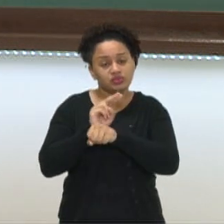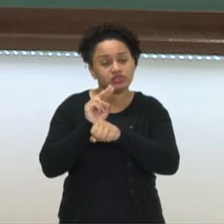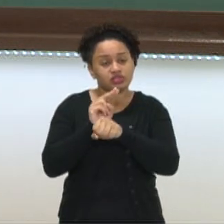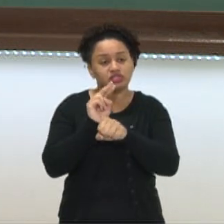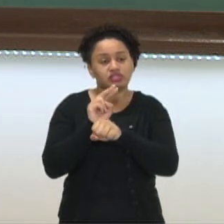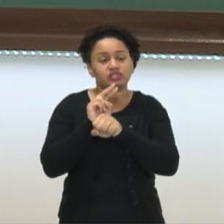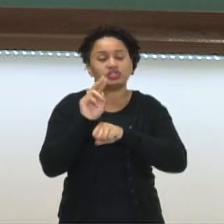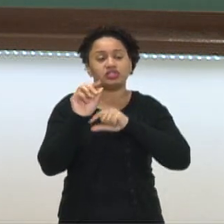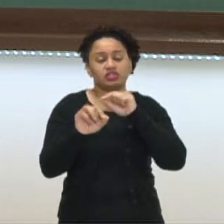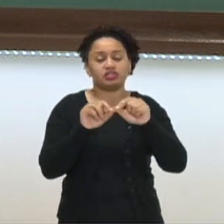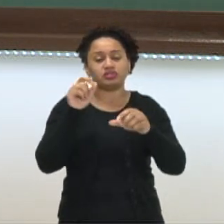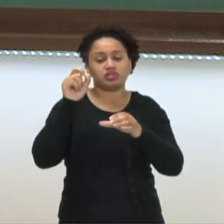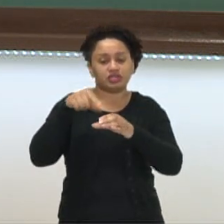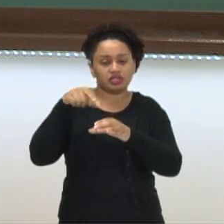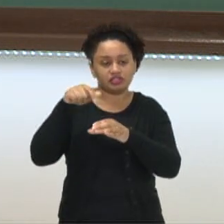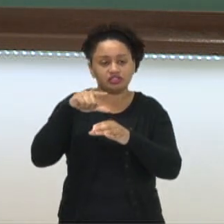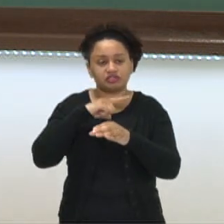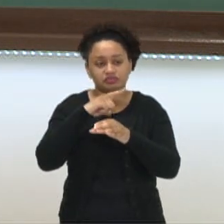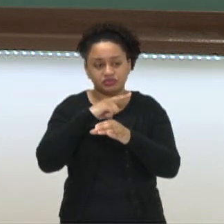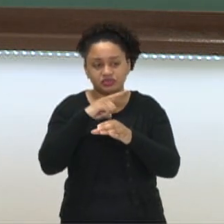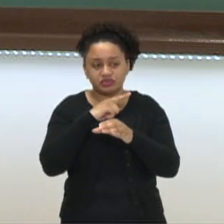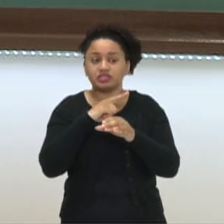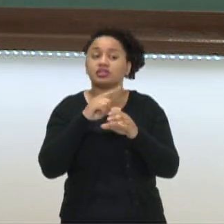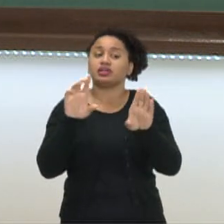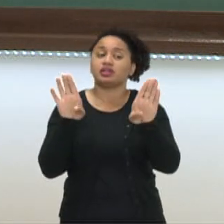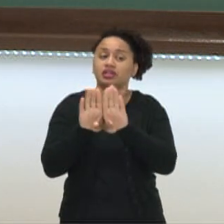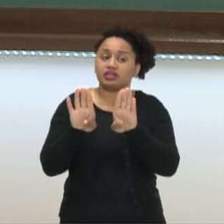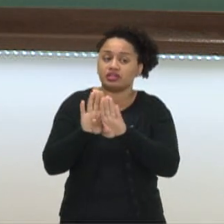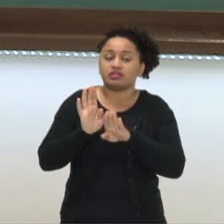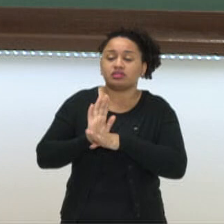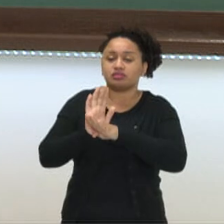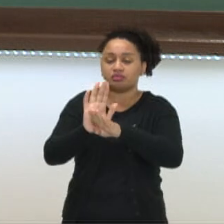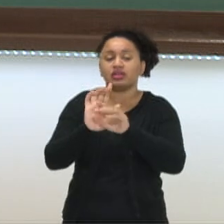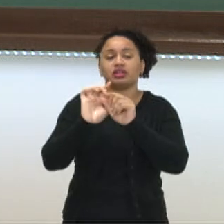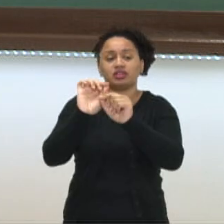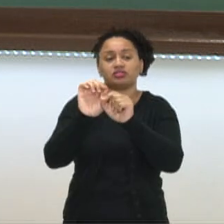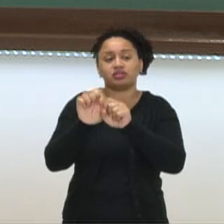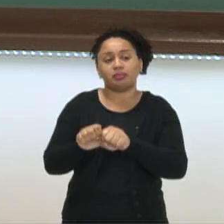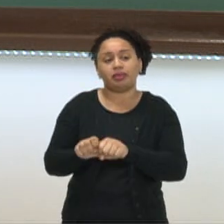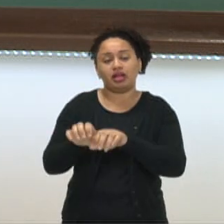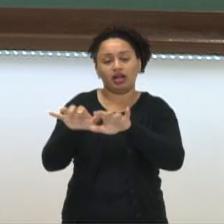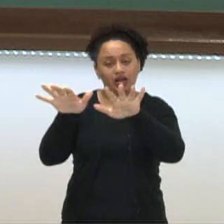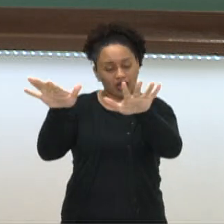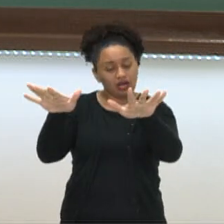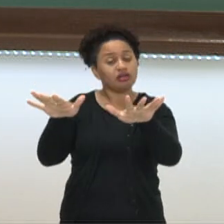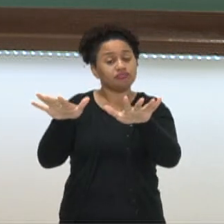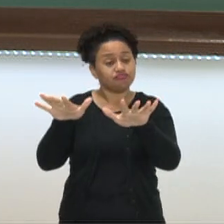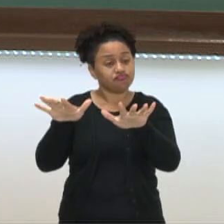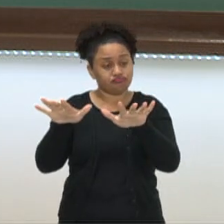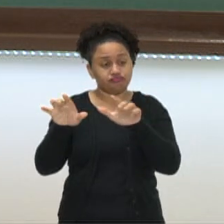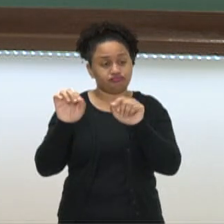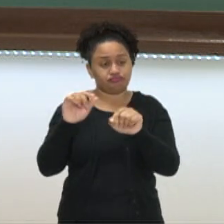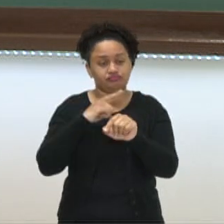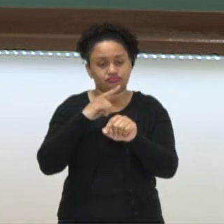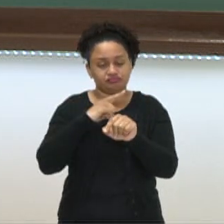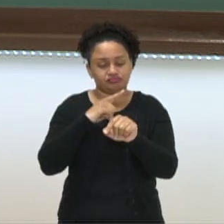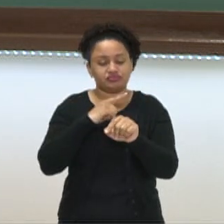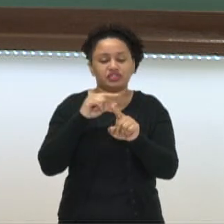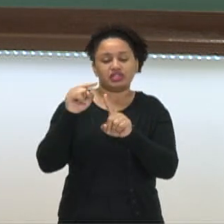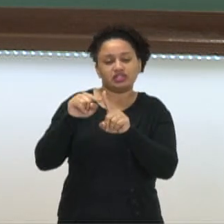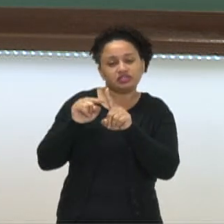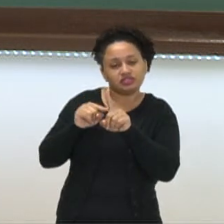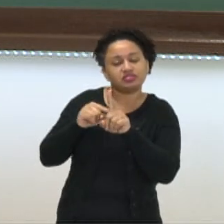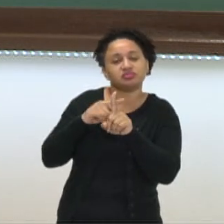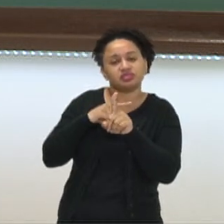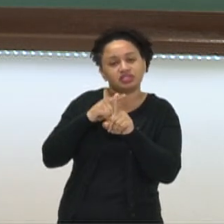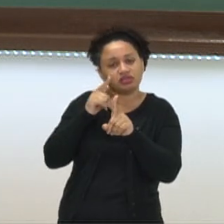protegendo a semente e eles também ajudam ali na dispersão das estruturas. Essas espécies aí